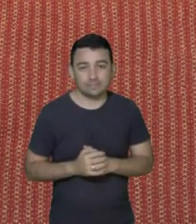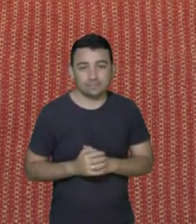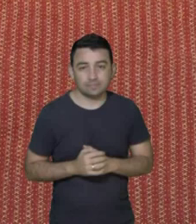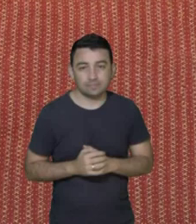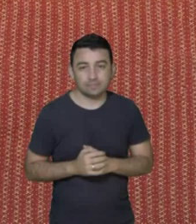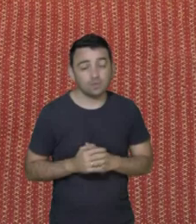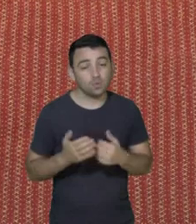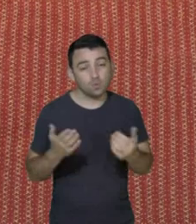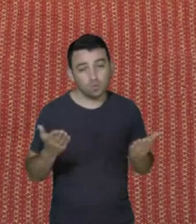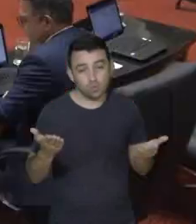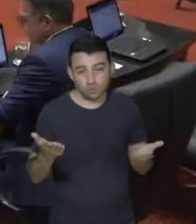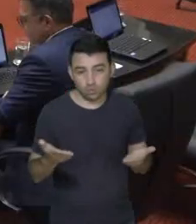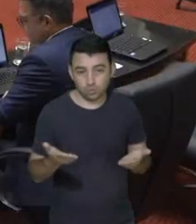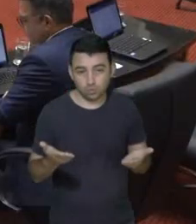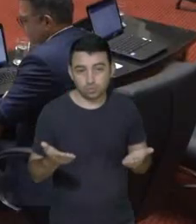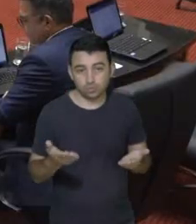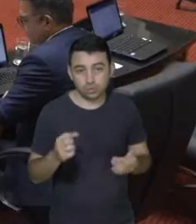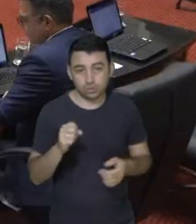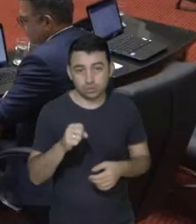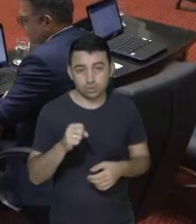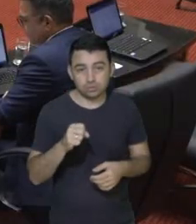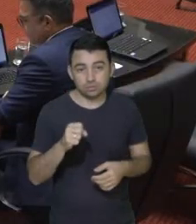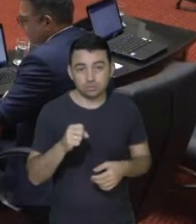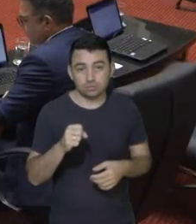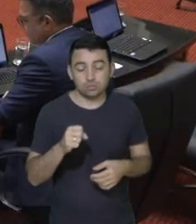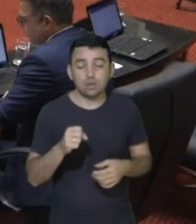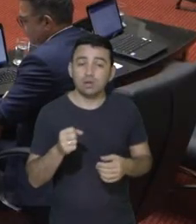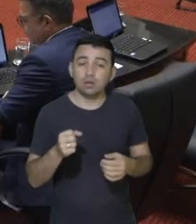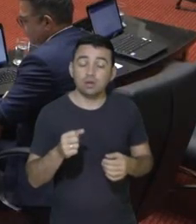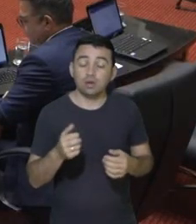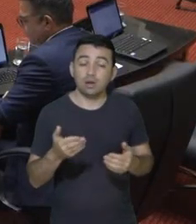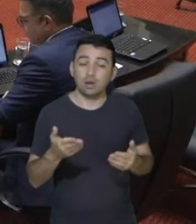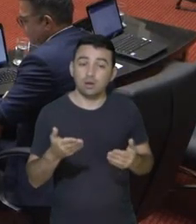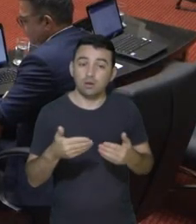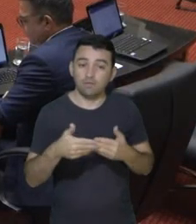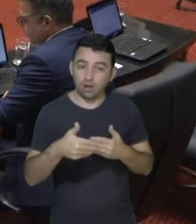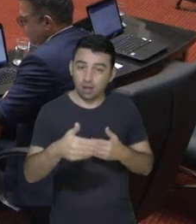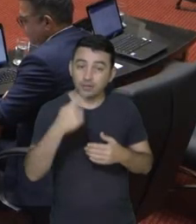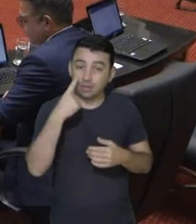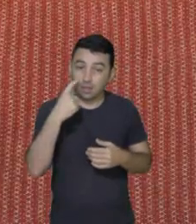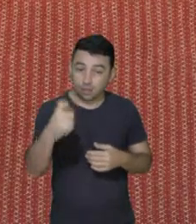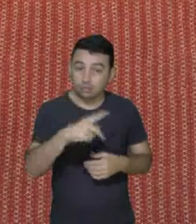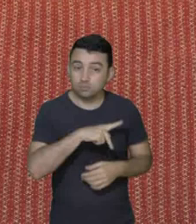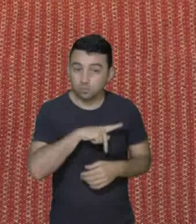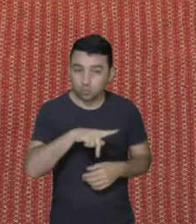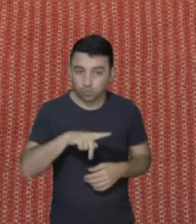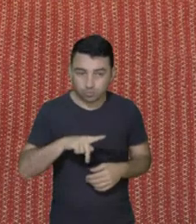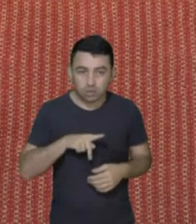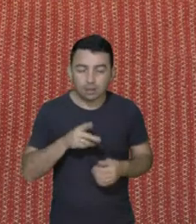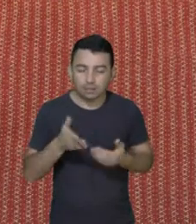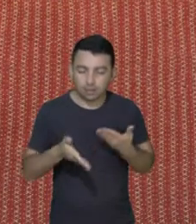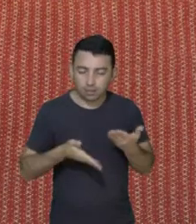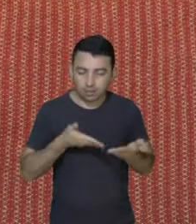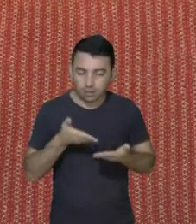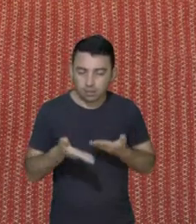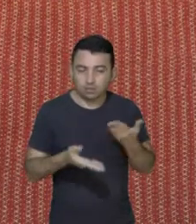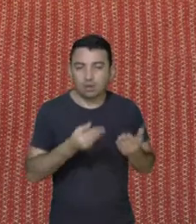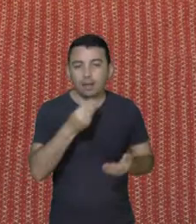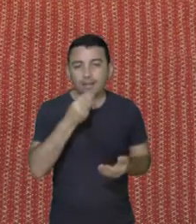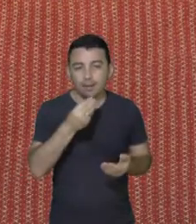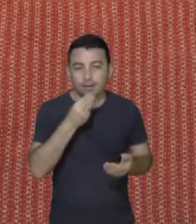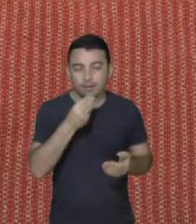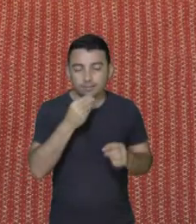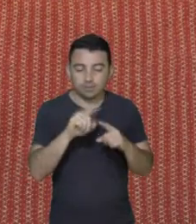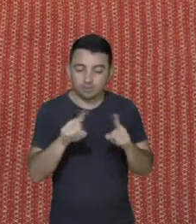Hoje sim, né? E nesse caso prevê que, por interesse público, atendendo, claro, o servidor,